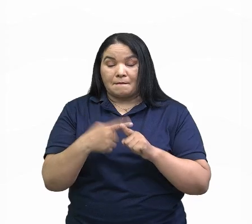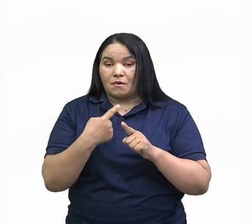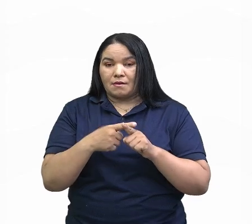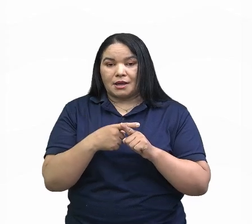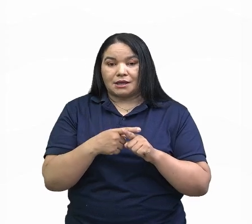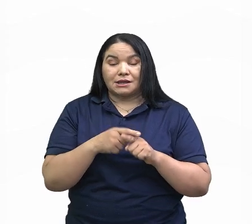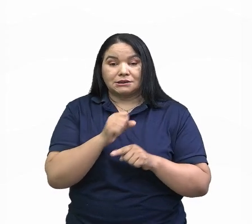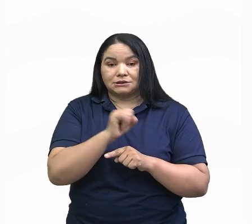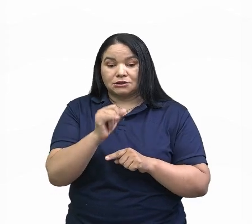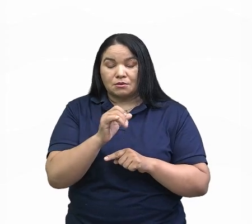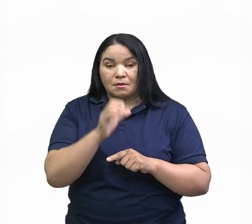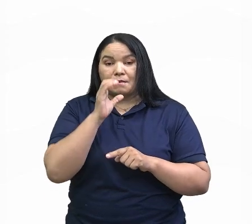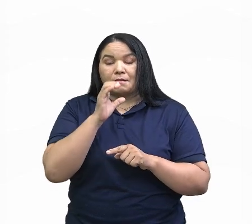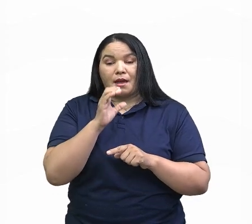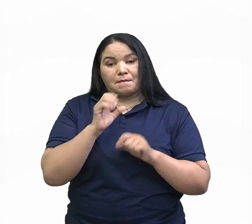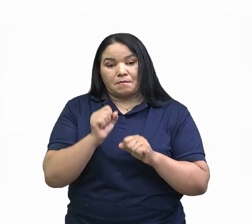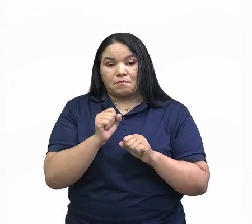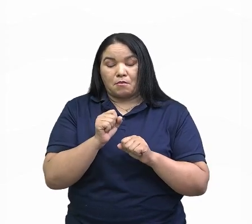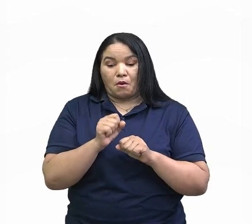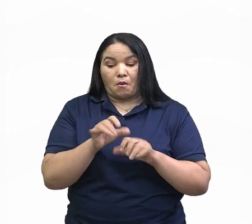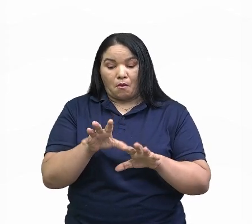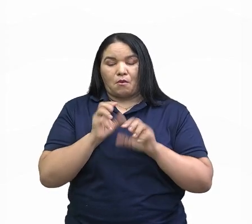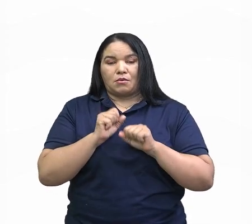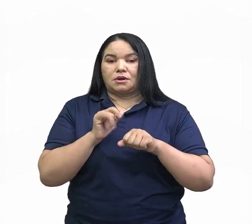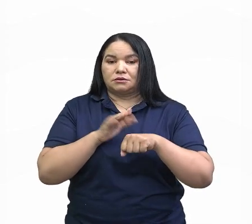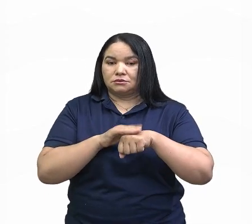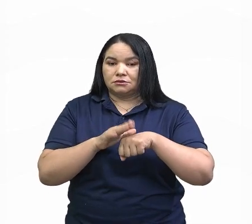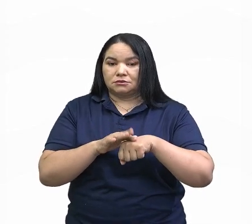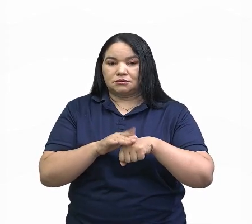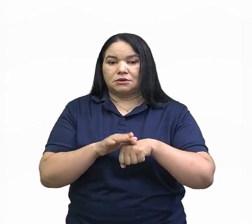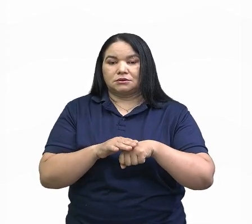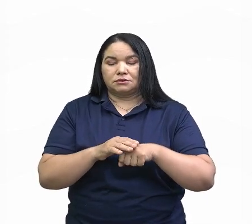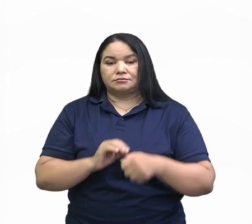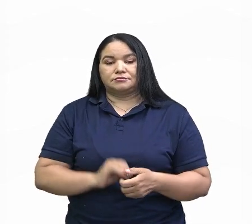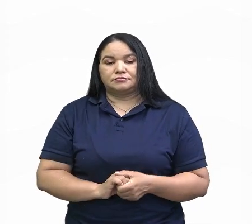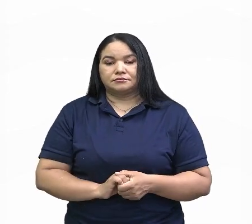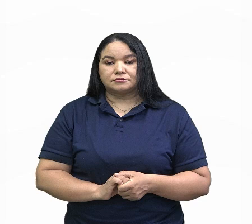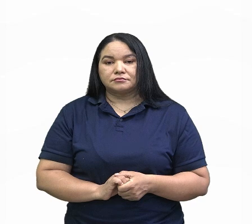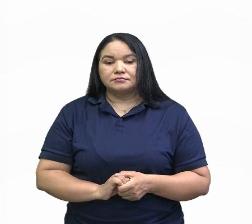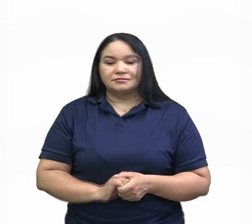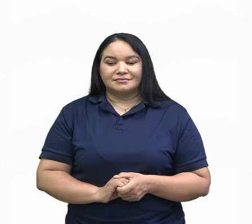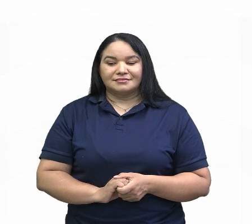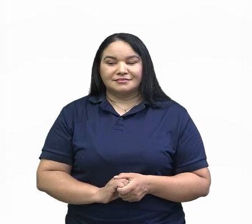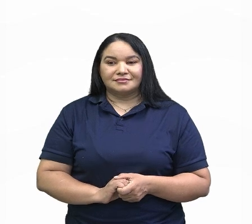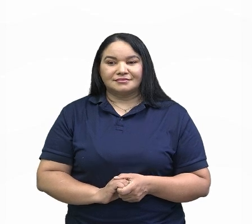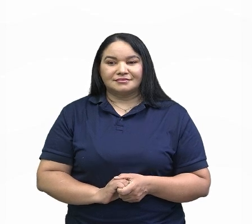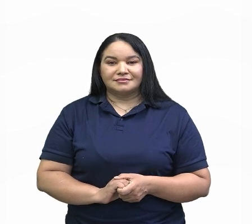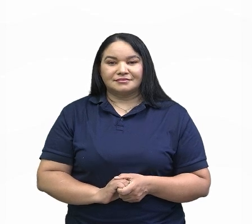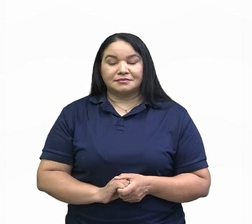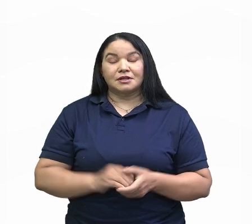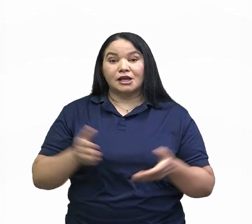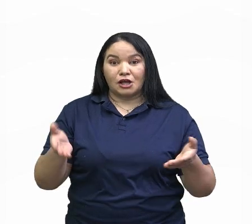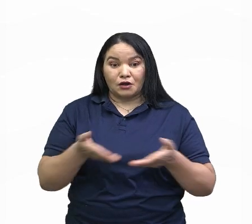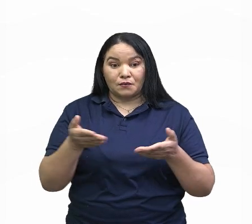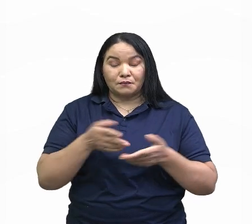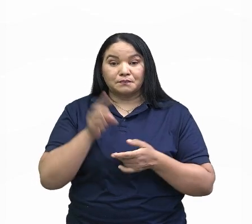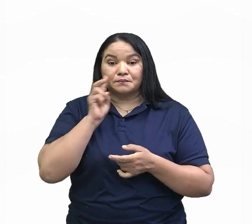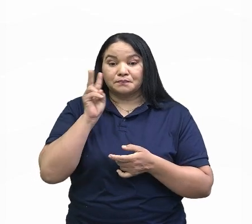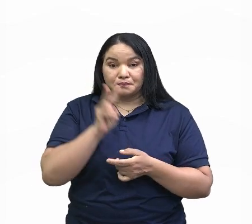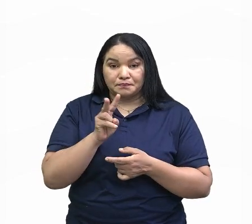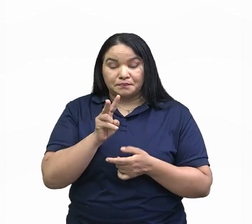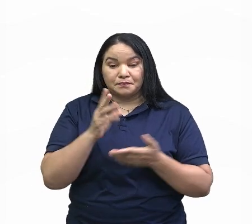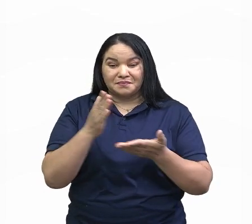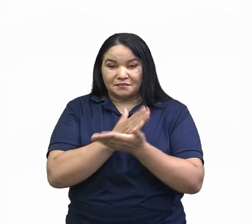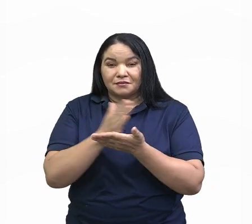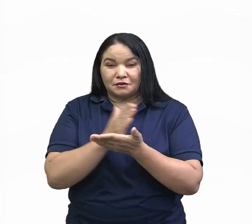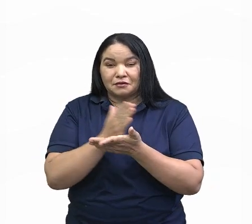de organismos causadores de doenças. Certo? Tá, agora a gente vai observar essas doenças,